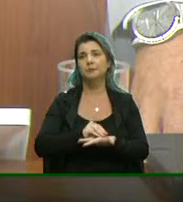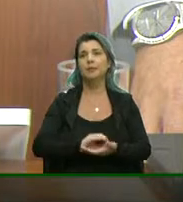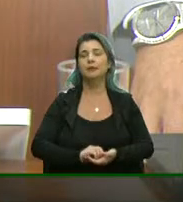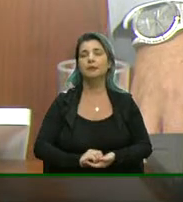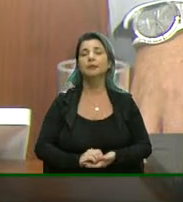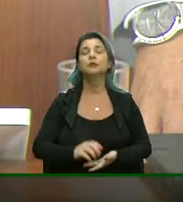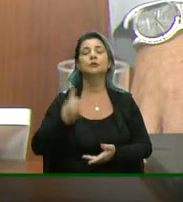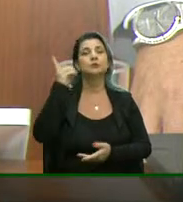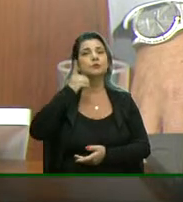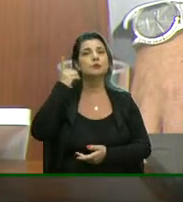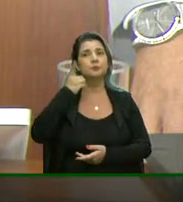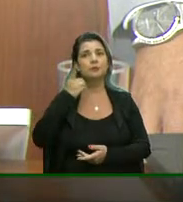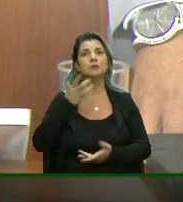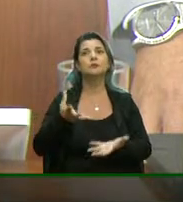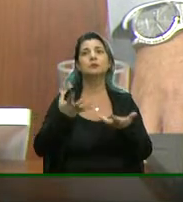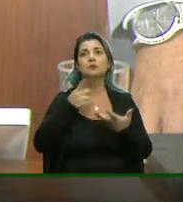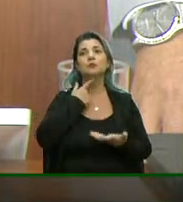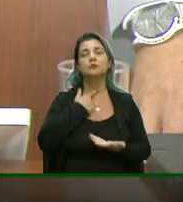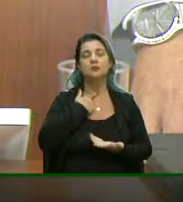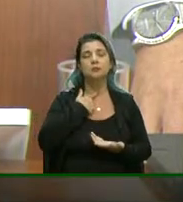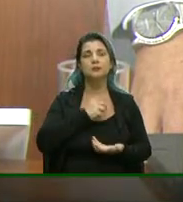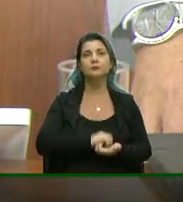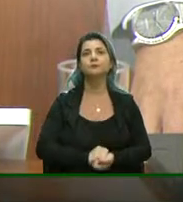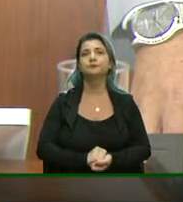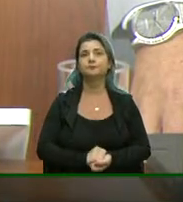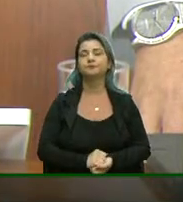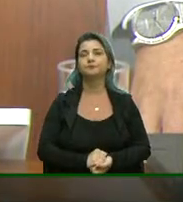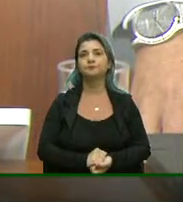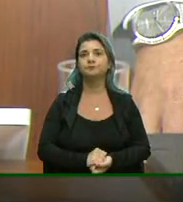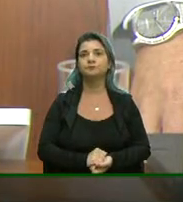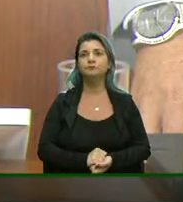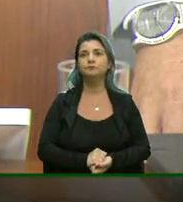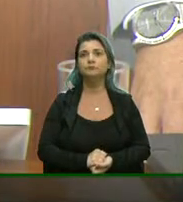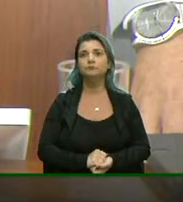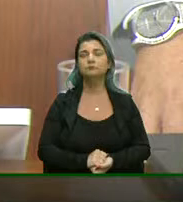que gostariam de eventualmente subscrever